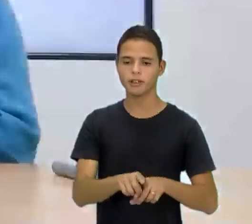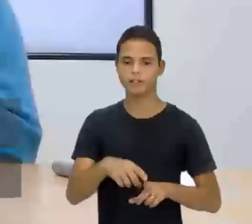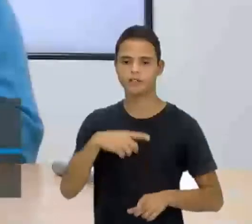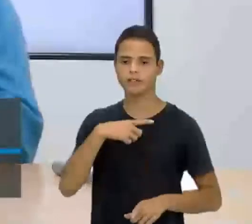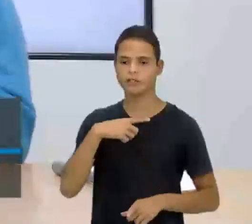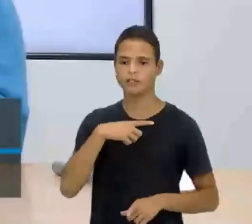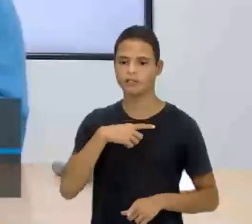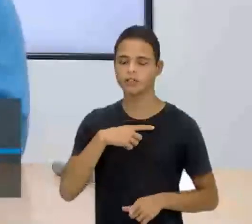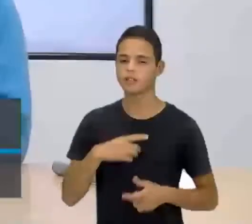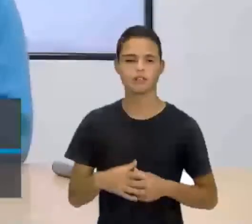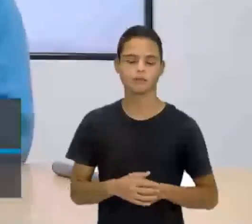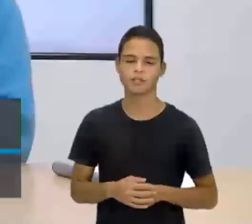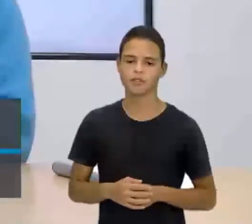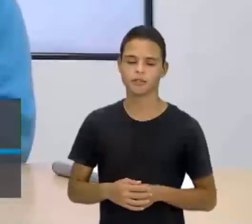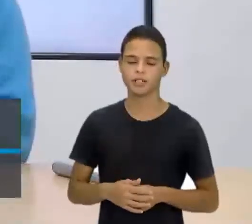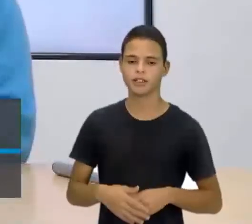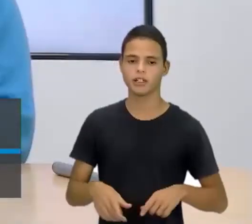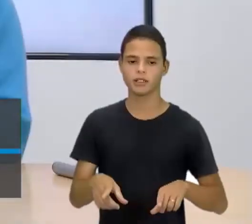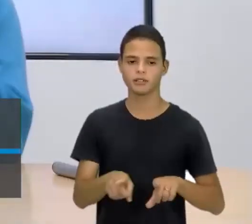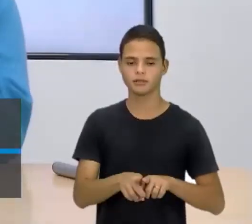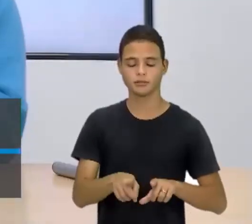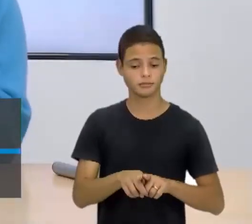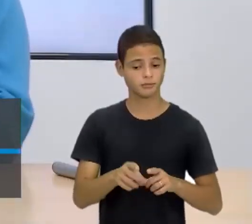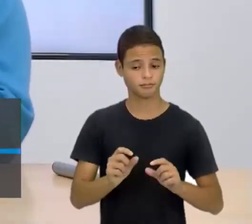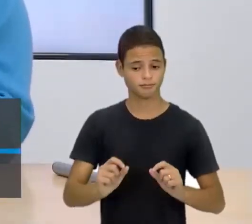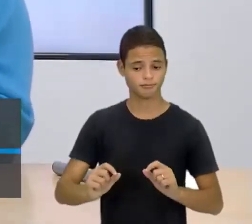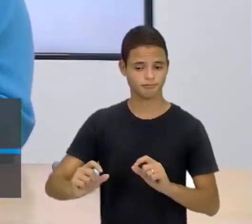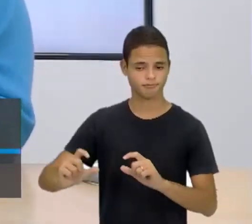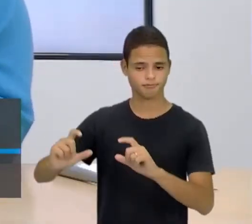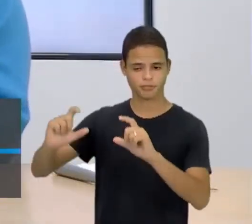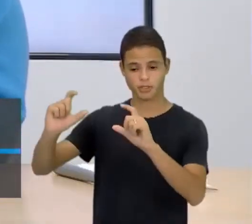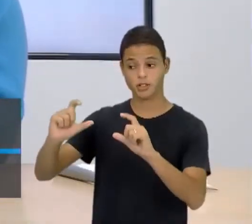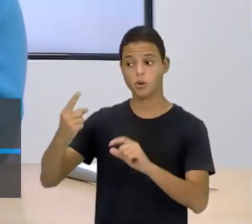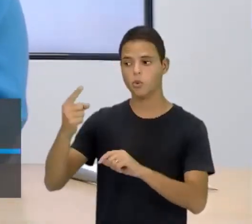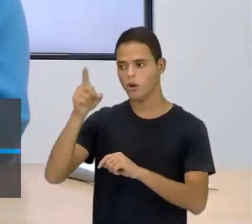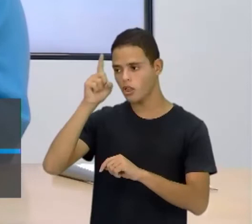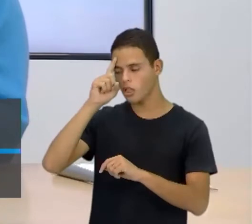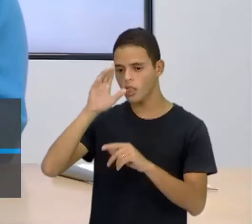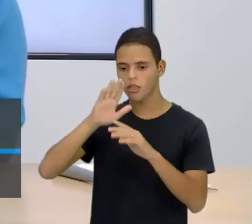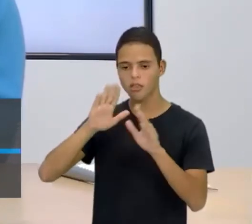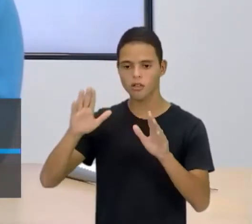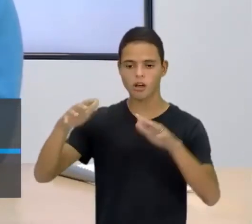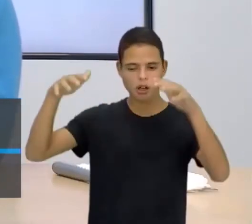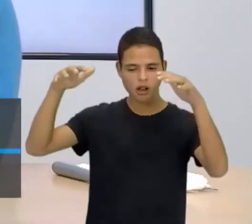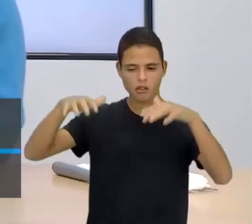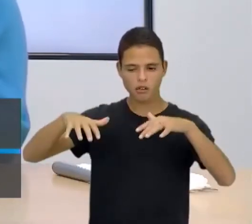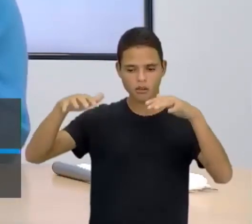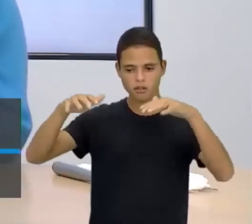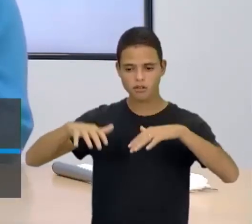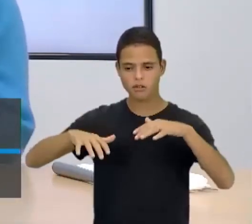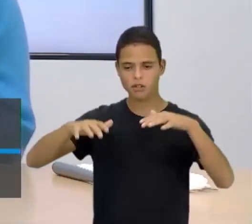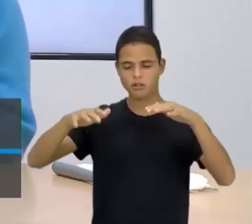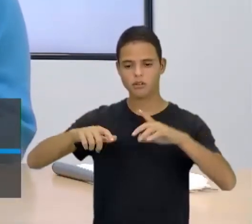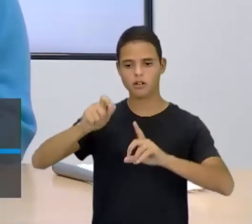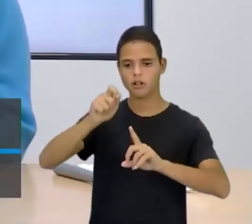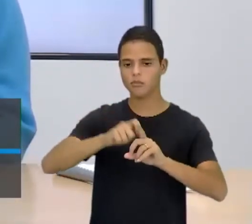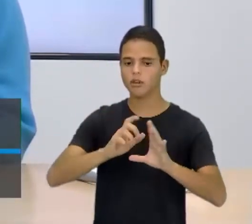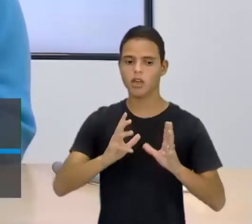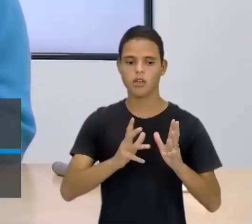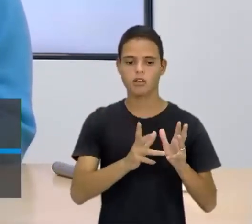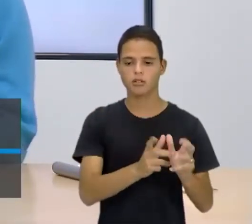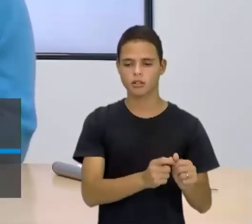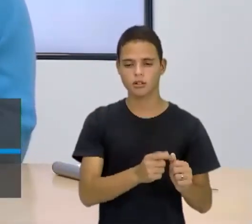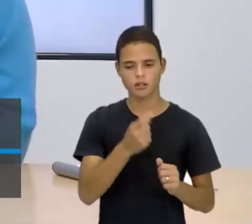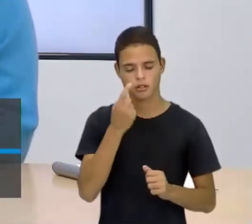nessa parte. Aqui também ele acrescenta que em um único dia choveu o suficiente, que deveria ser o mês inteiro.